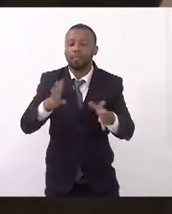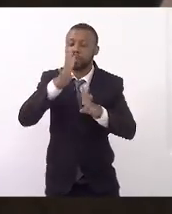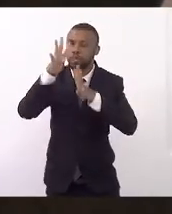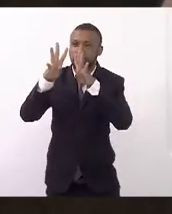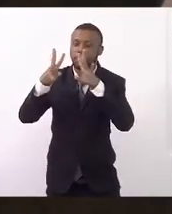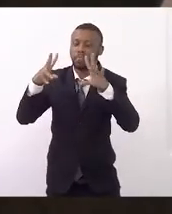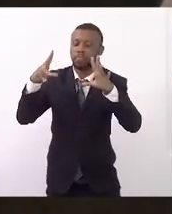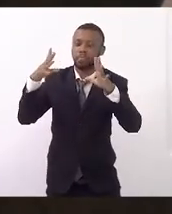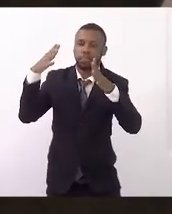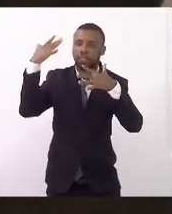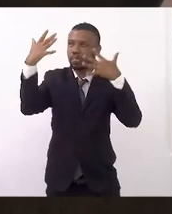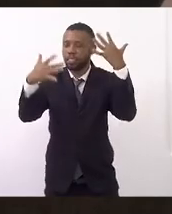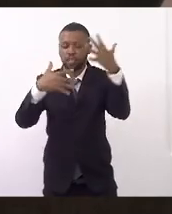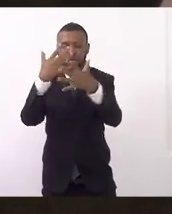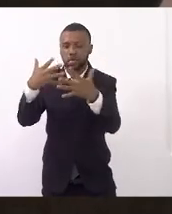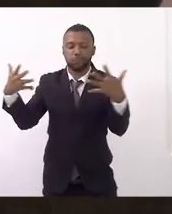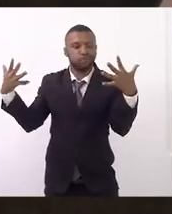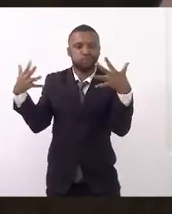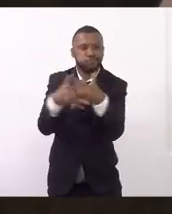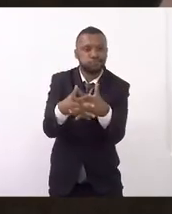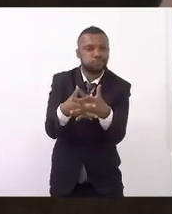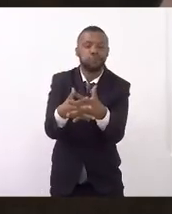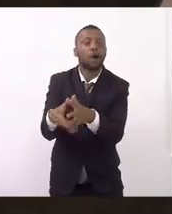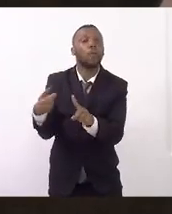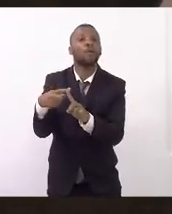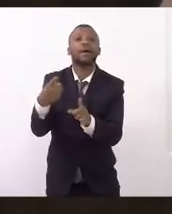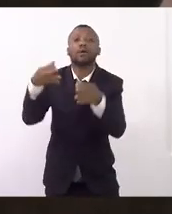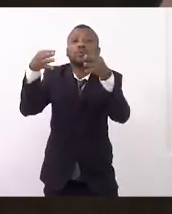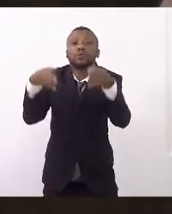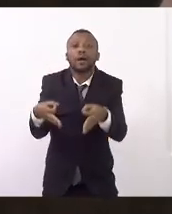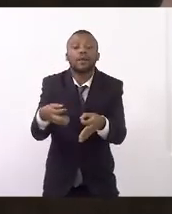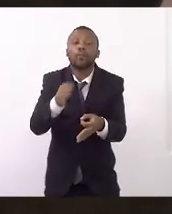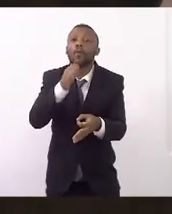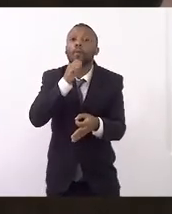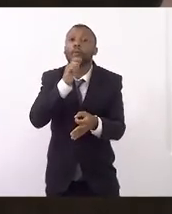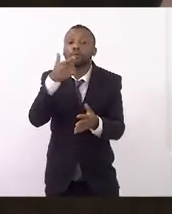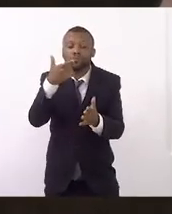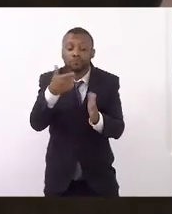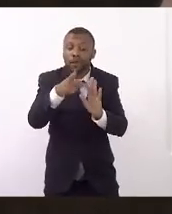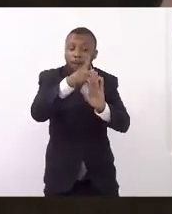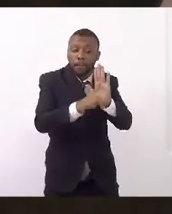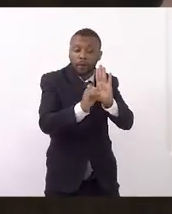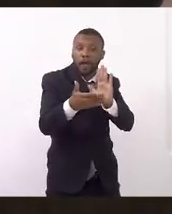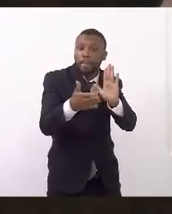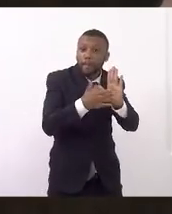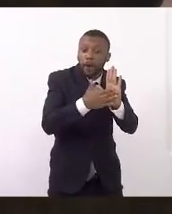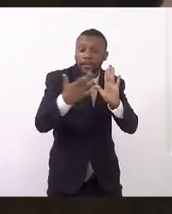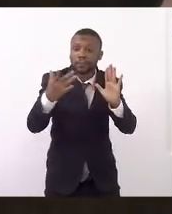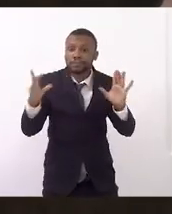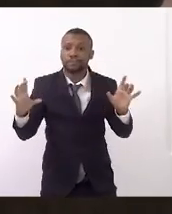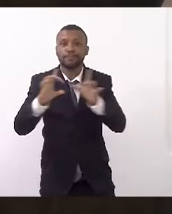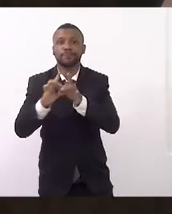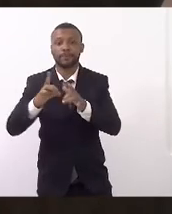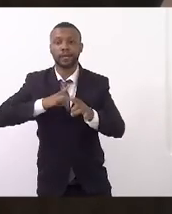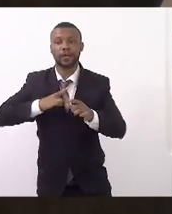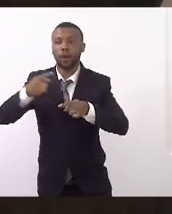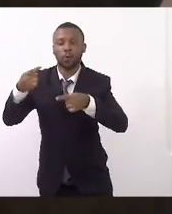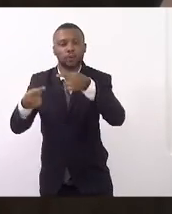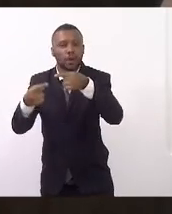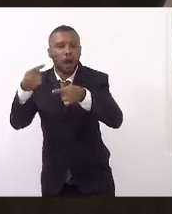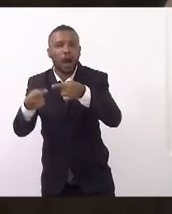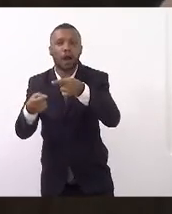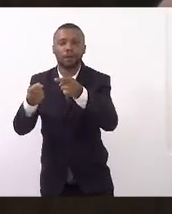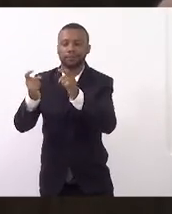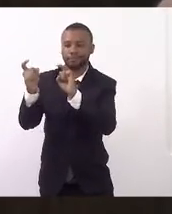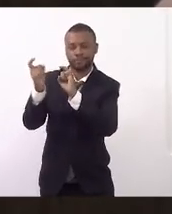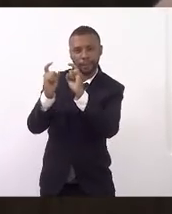estaduais, justamente porque não houve o que esse projeto está propondo que haja. Haja um diálogo, um debate e uma